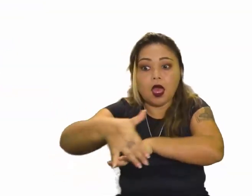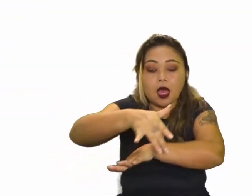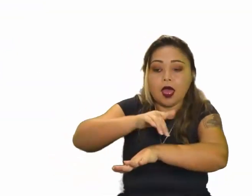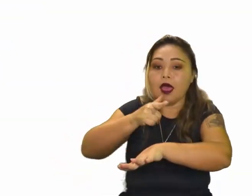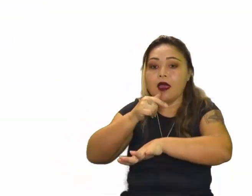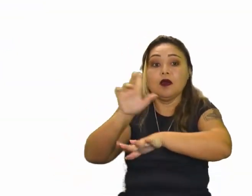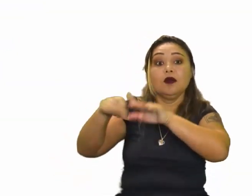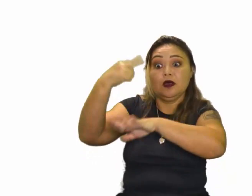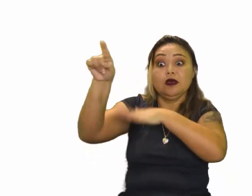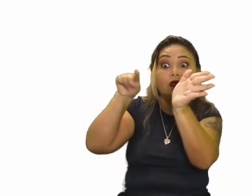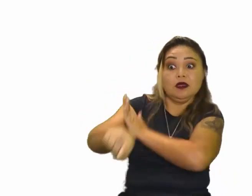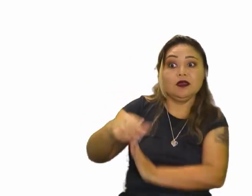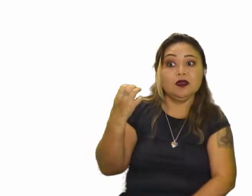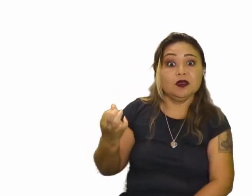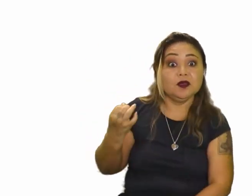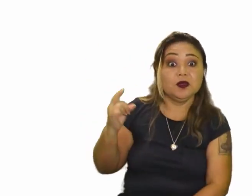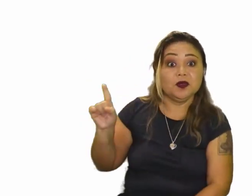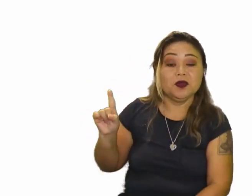Próxima questão!